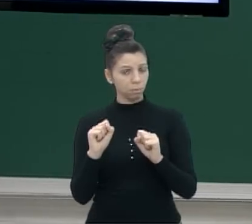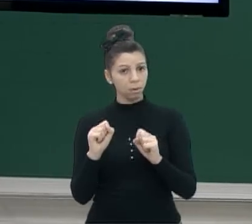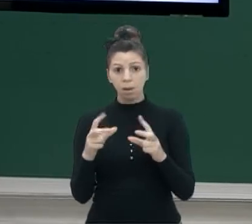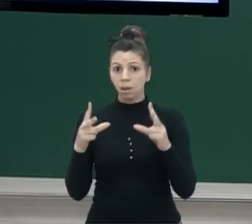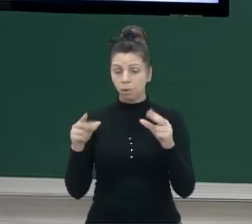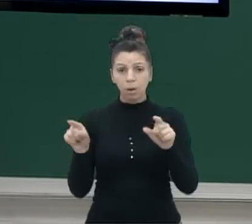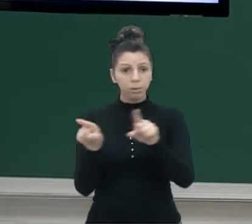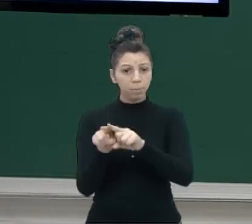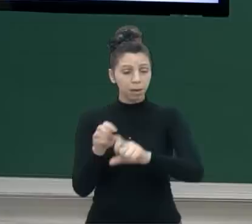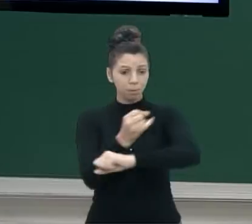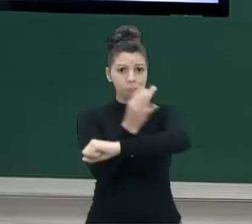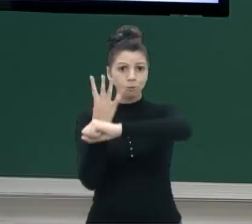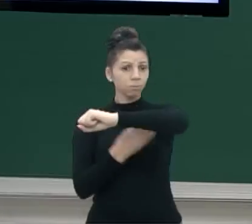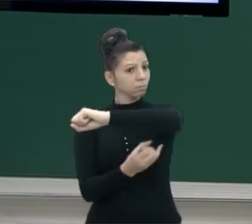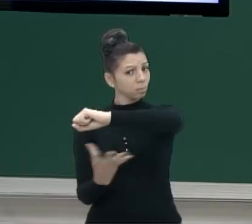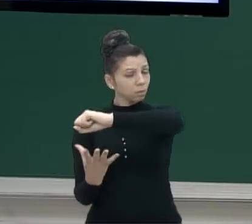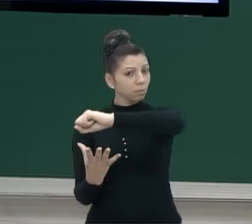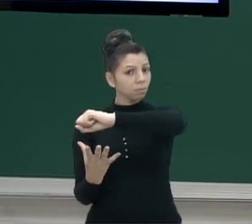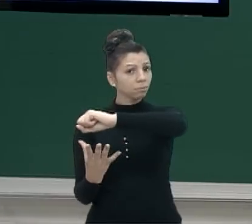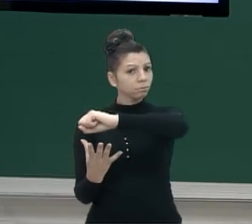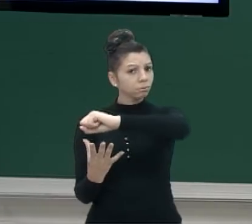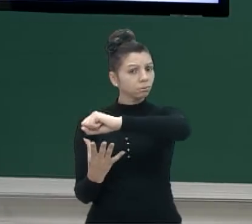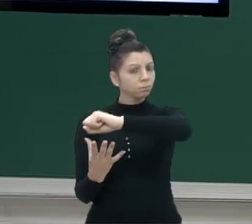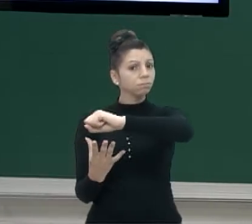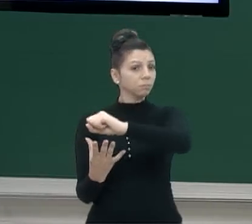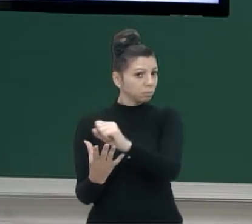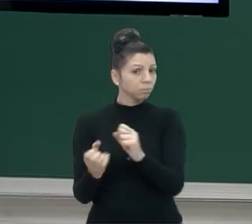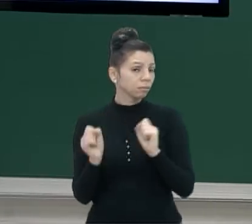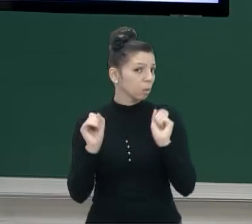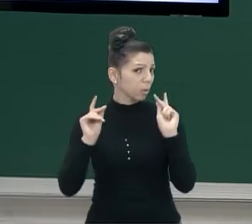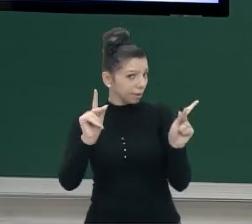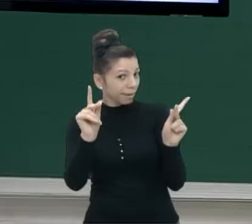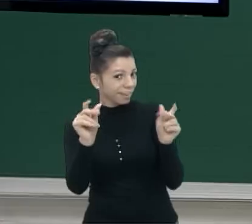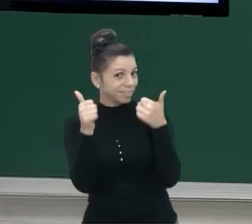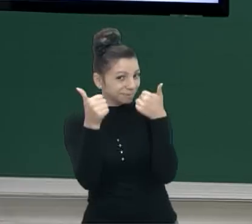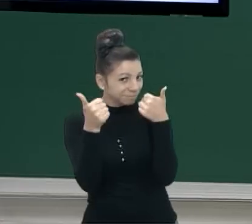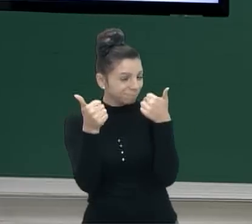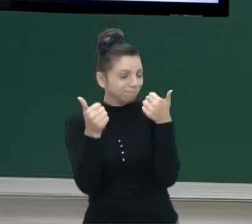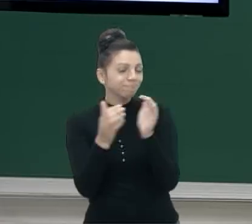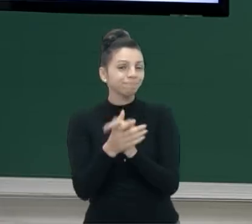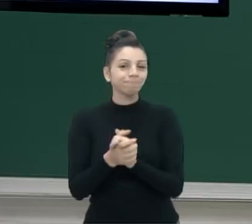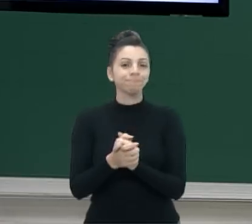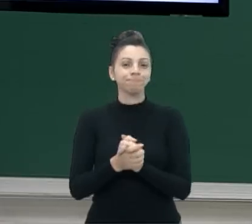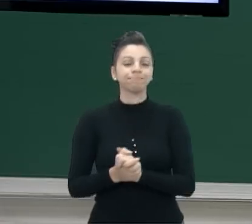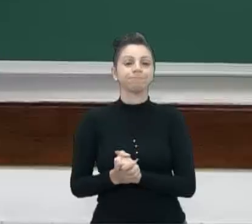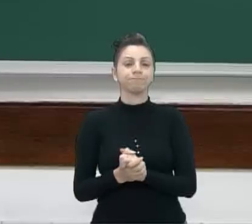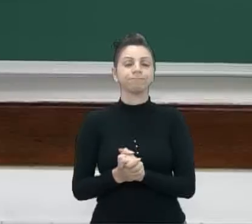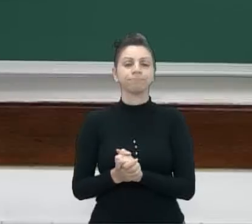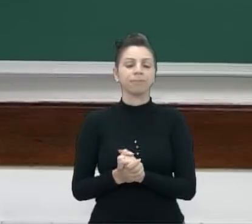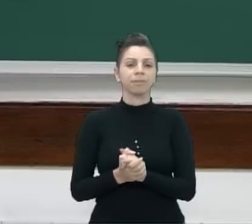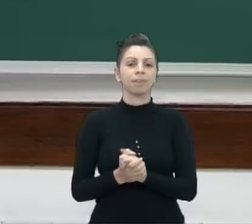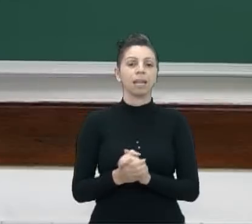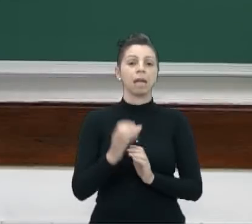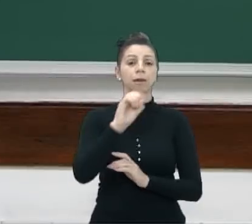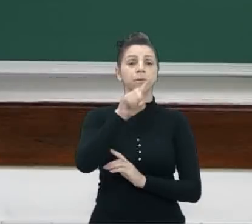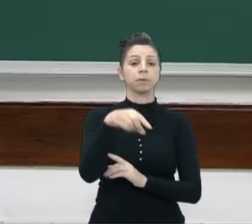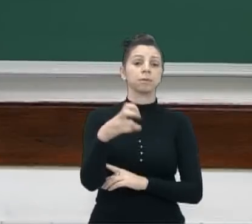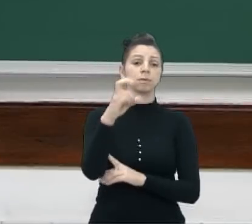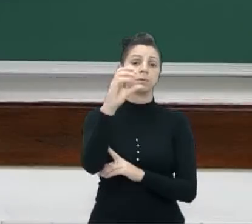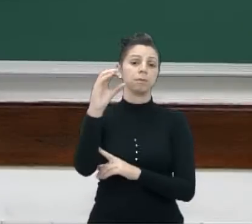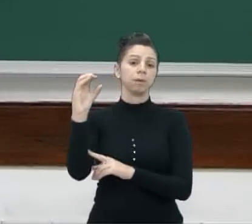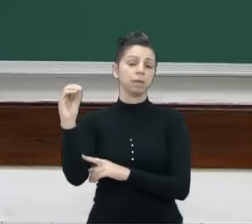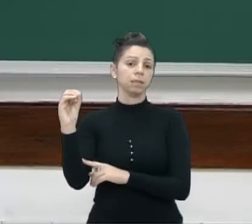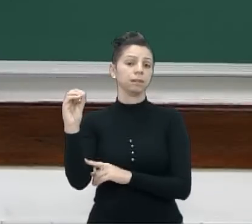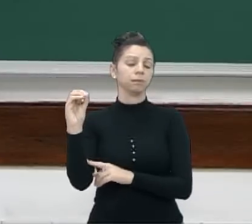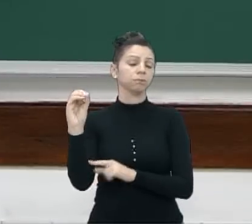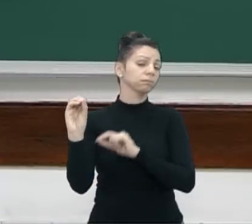mesmo número na forma fracionária, 5 décimos. Belezinha? E os 50 centésimos? O que vocês